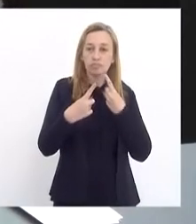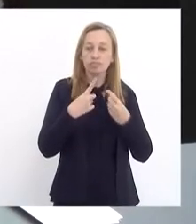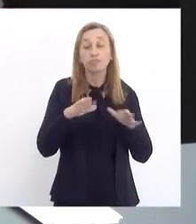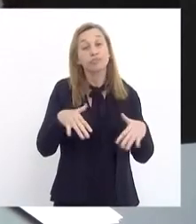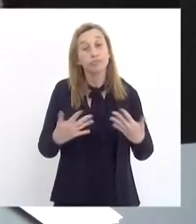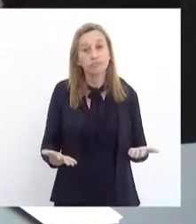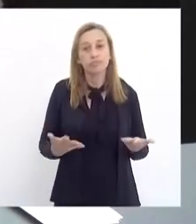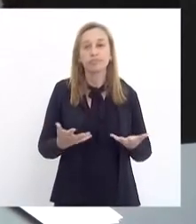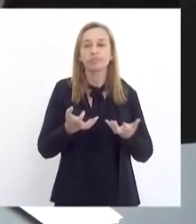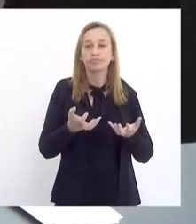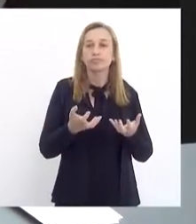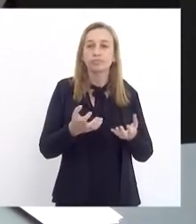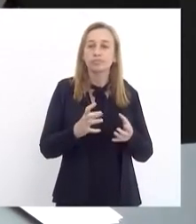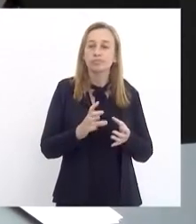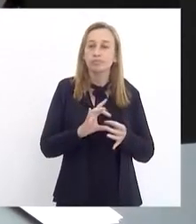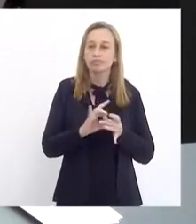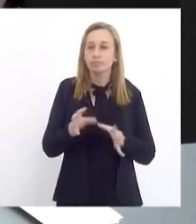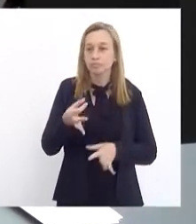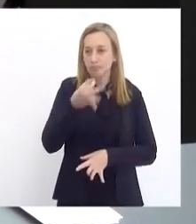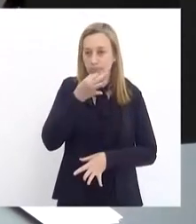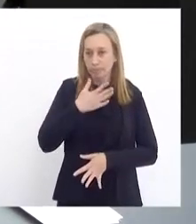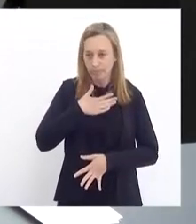Então eu queria deixar essa sugestão